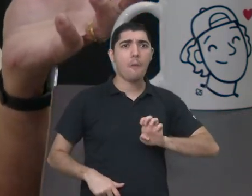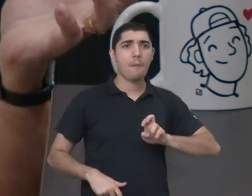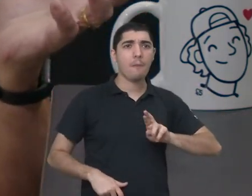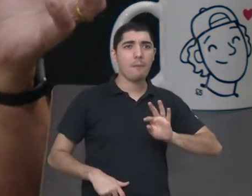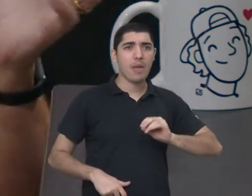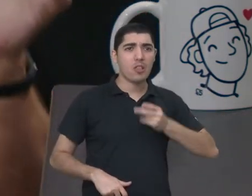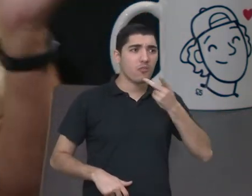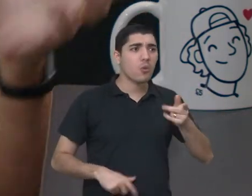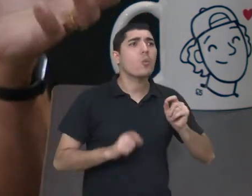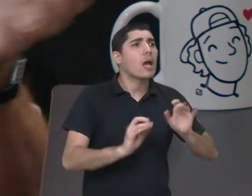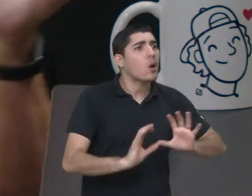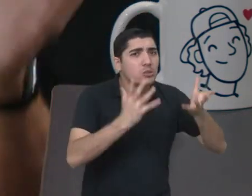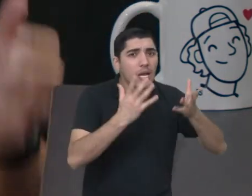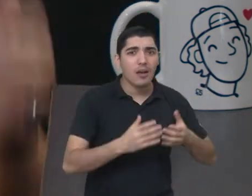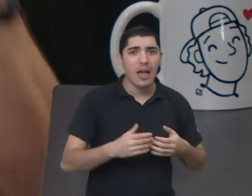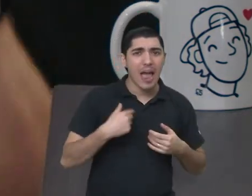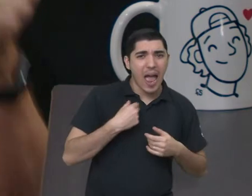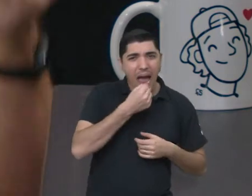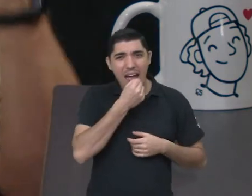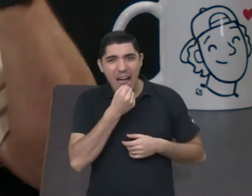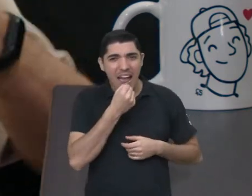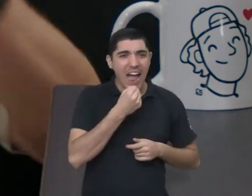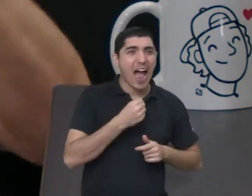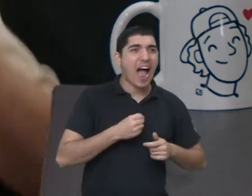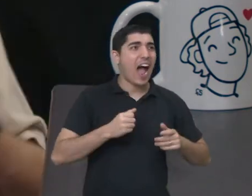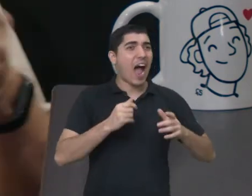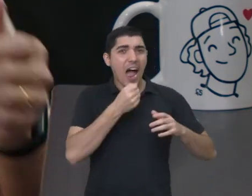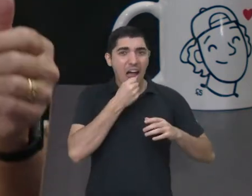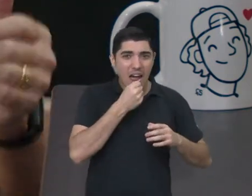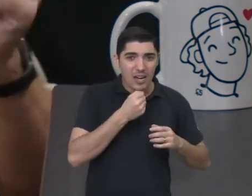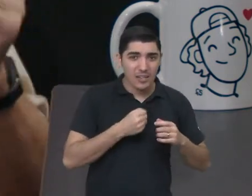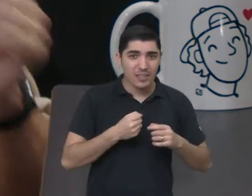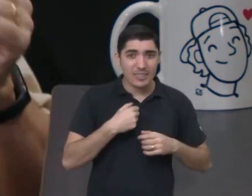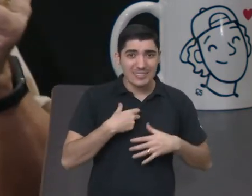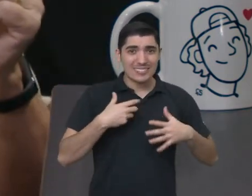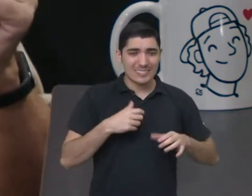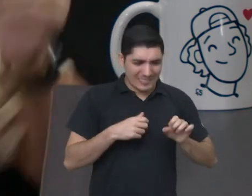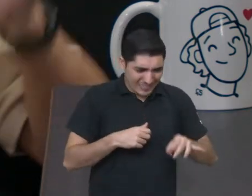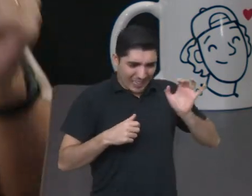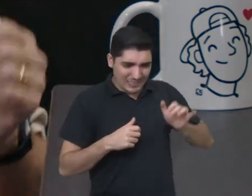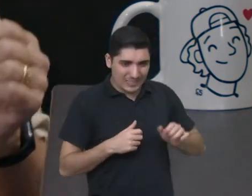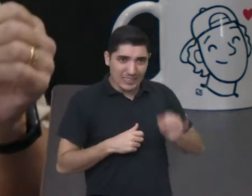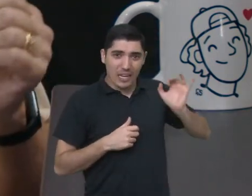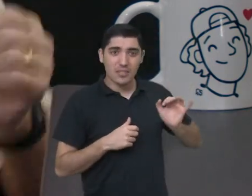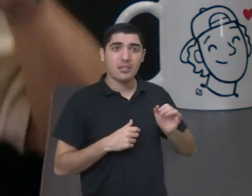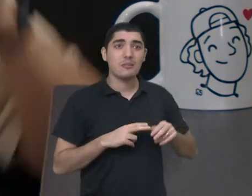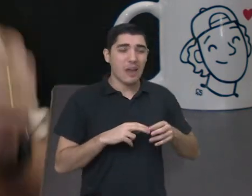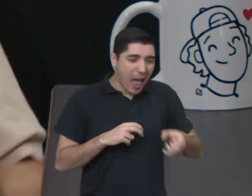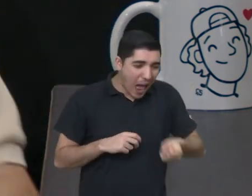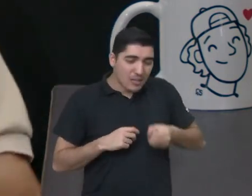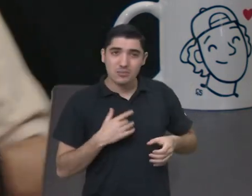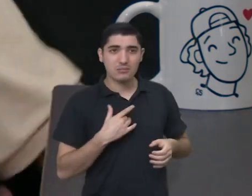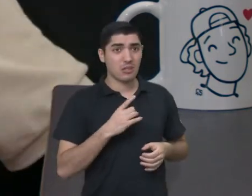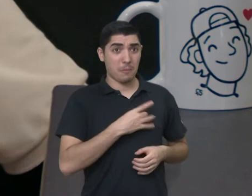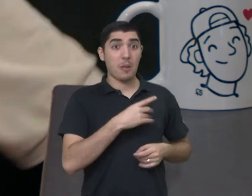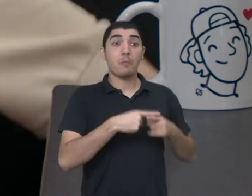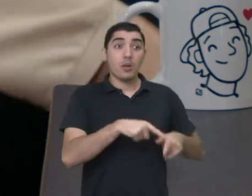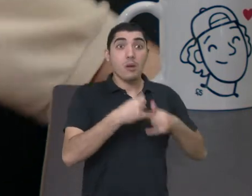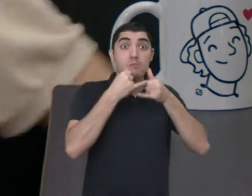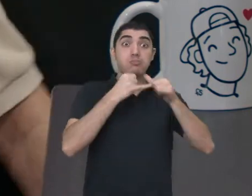quer ter o direito de resposta, que ele tem o direito de resposta, vamos ouvir as palavras dele então. Aí começou a falar, não, que não sei o